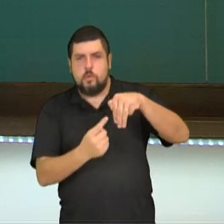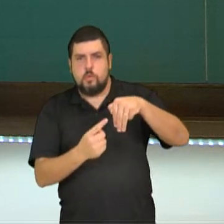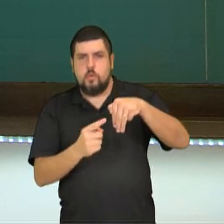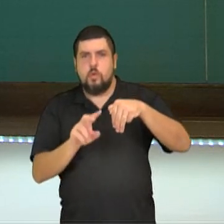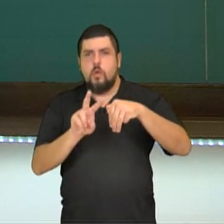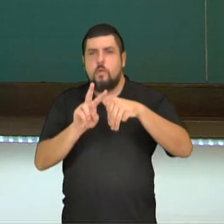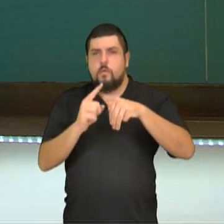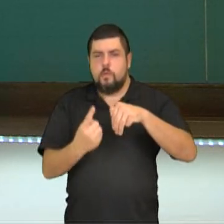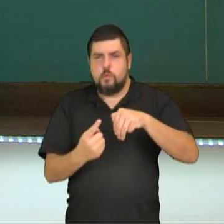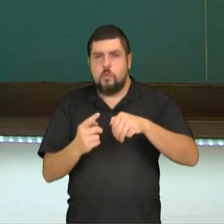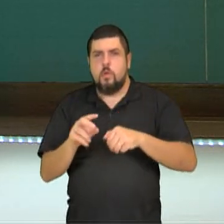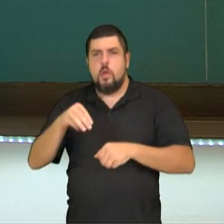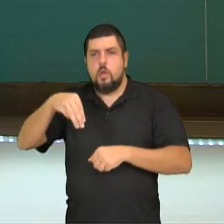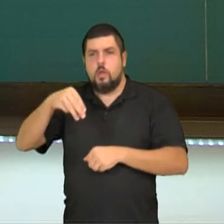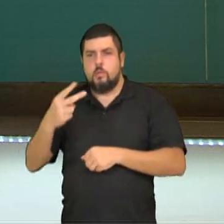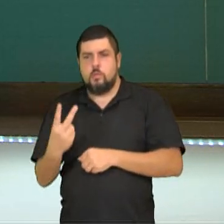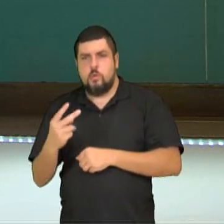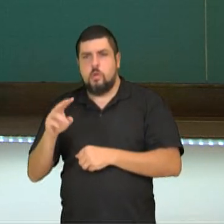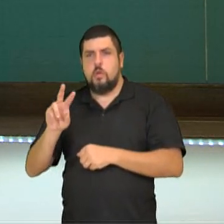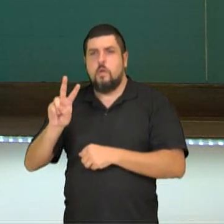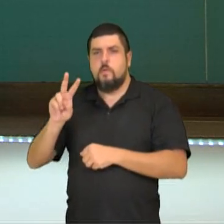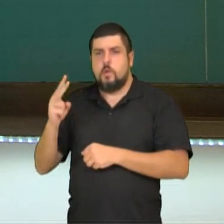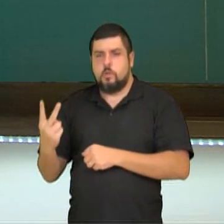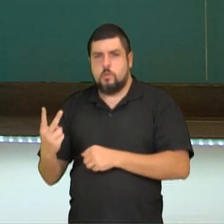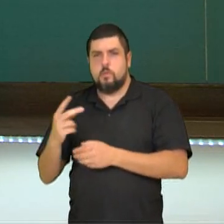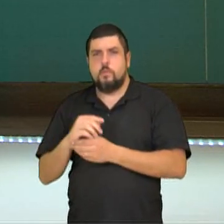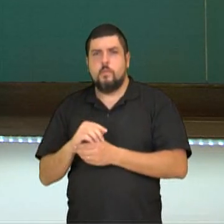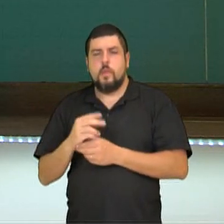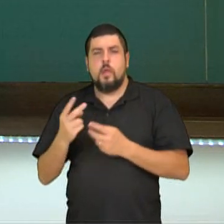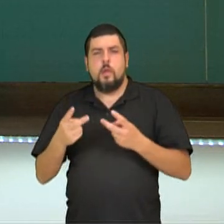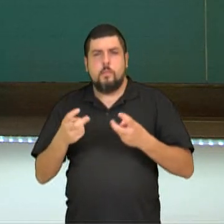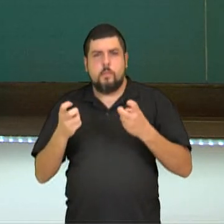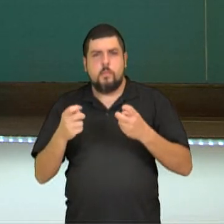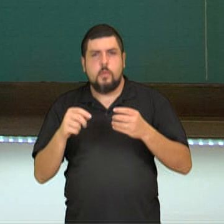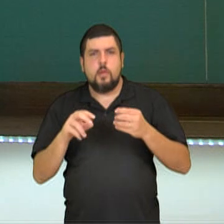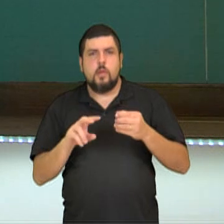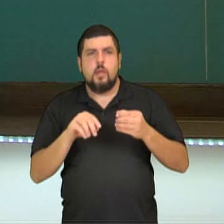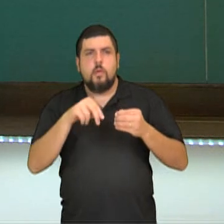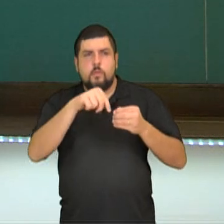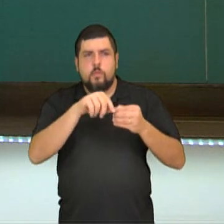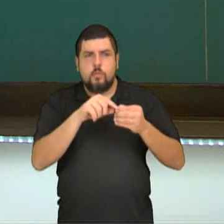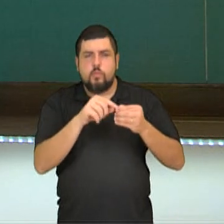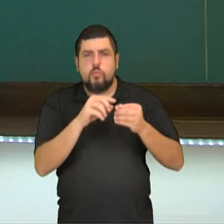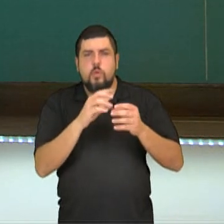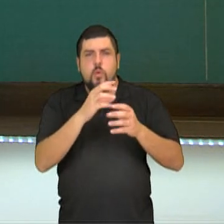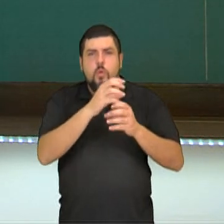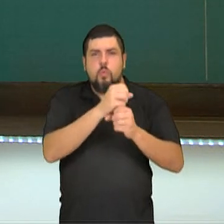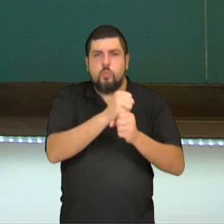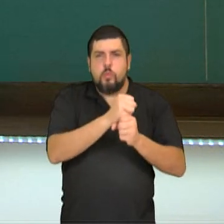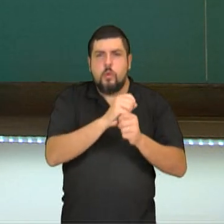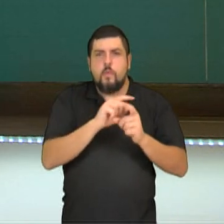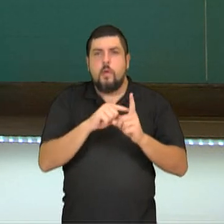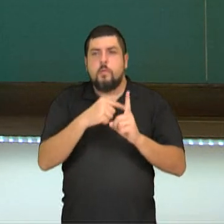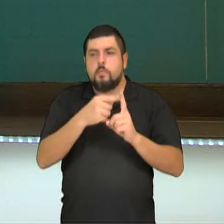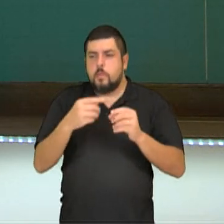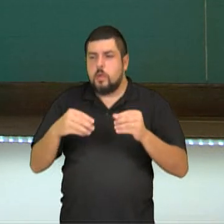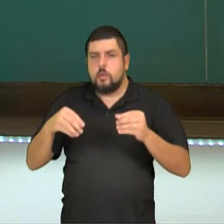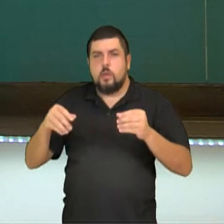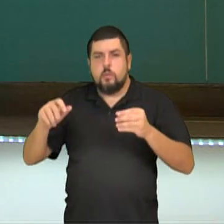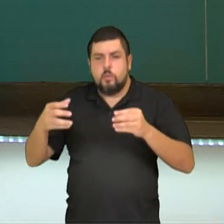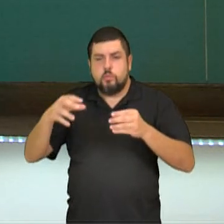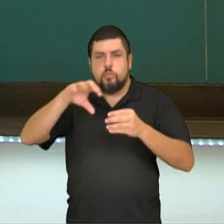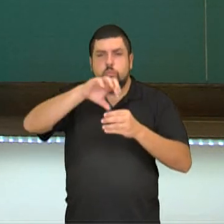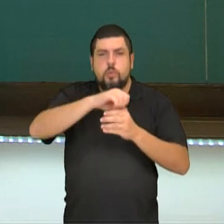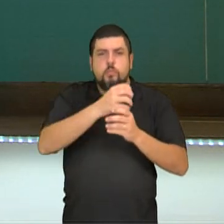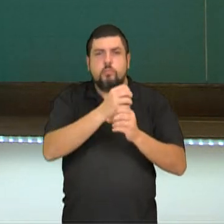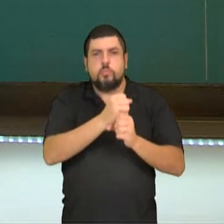M2 vezes V2. Veja que o volume final é a soma do inicial ao volume adicionado, ou o volume